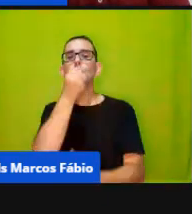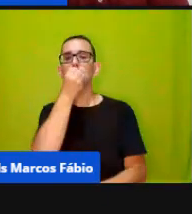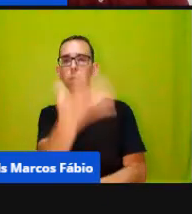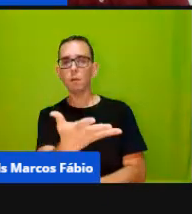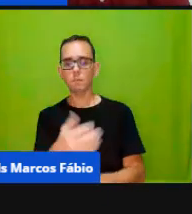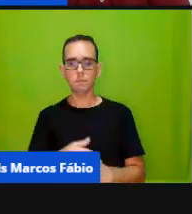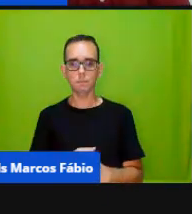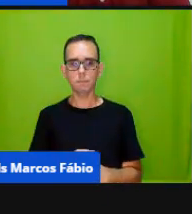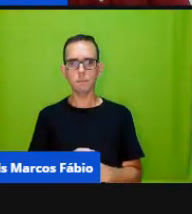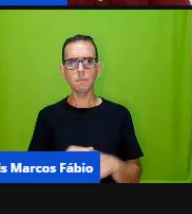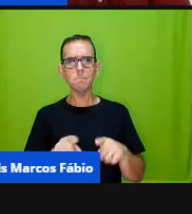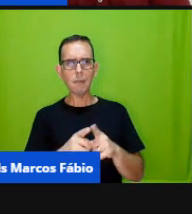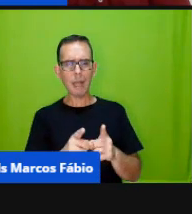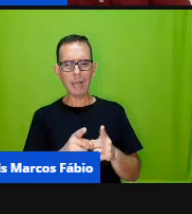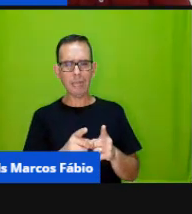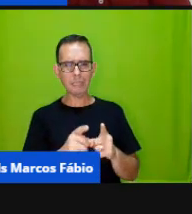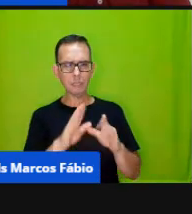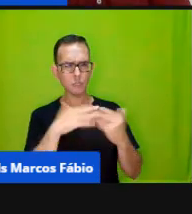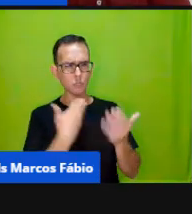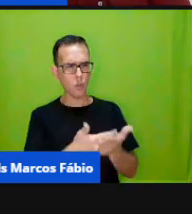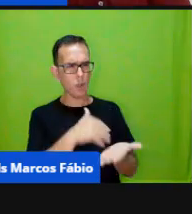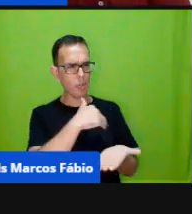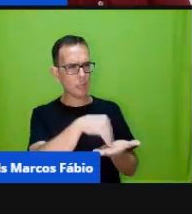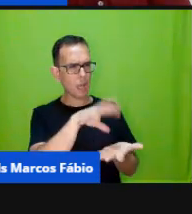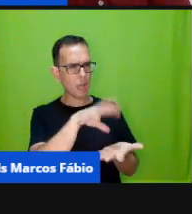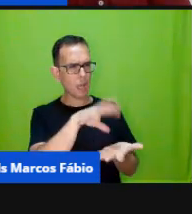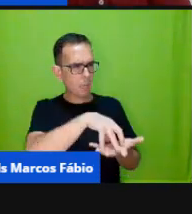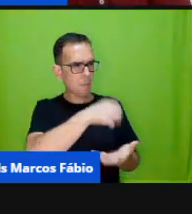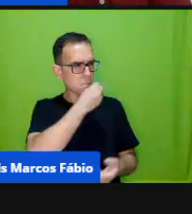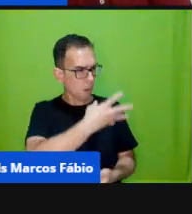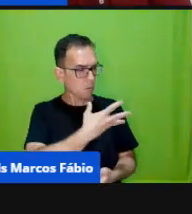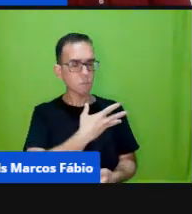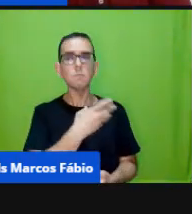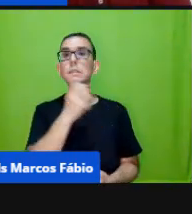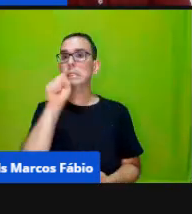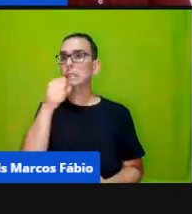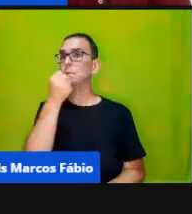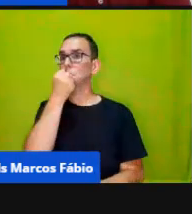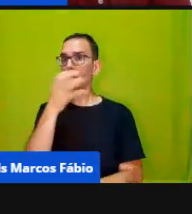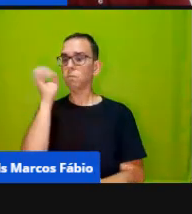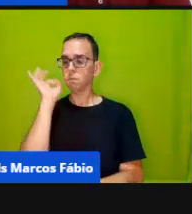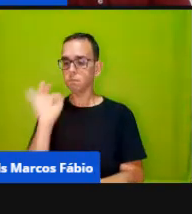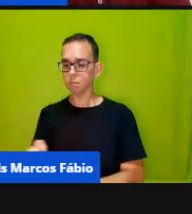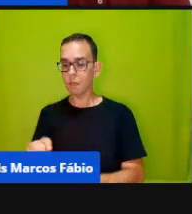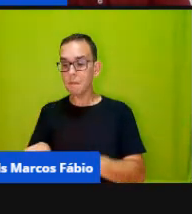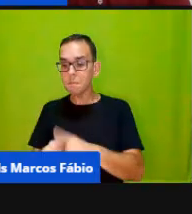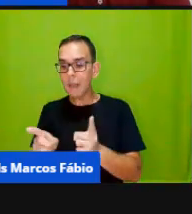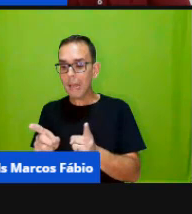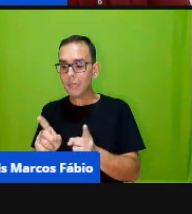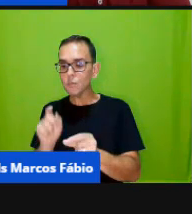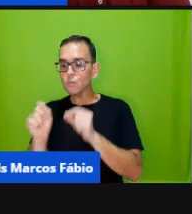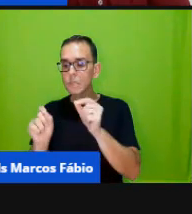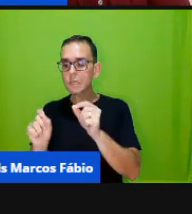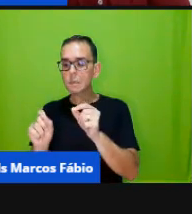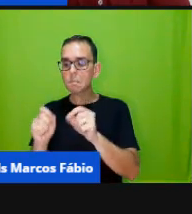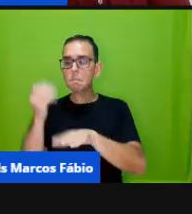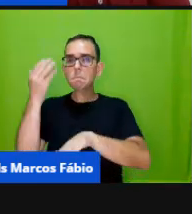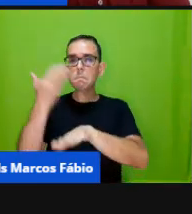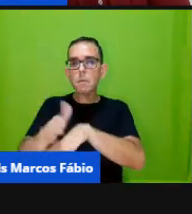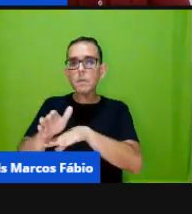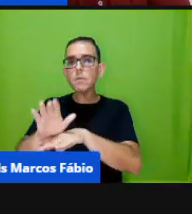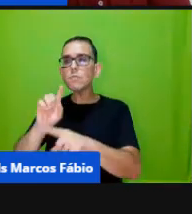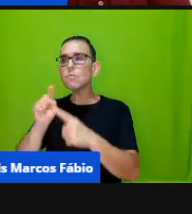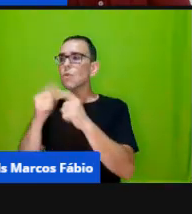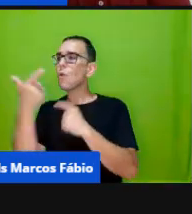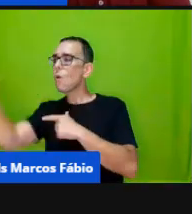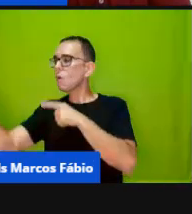mas o colégio da Remy não é bom? Não, não. Ele é bom, mas a oportunidade que ele tem em outros colégios,